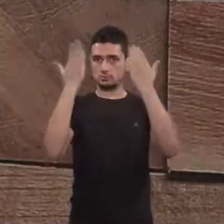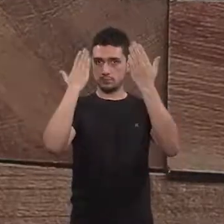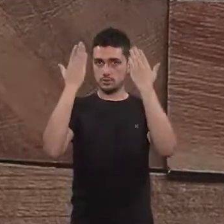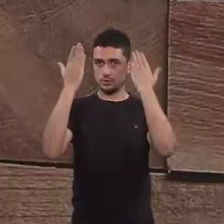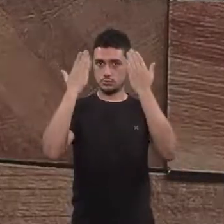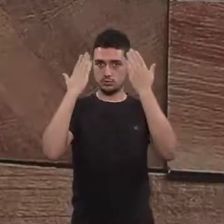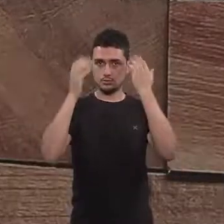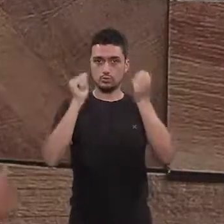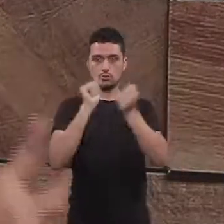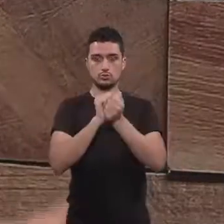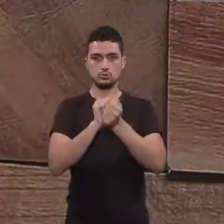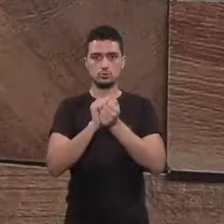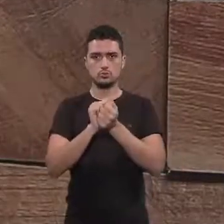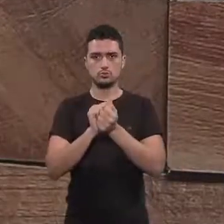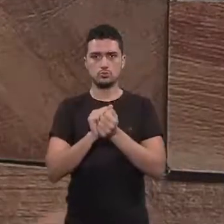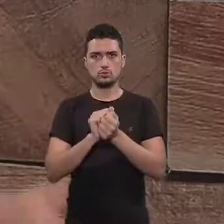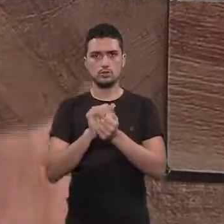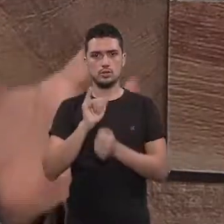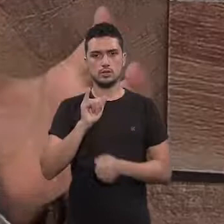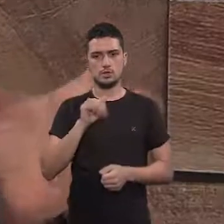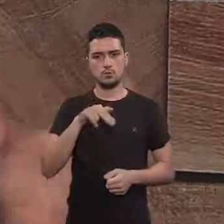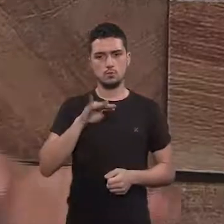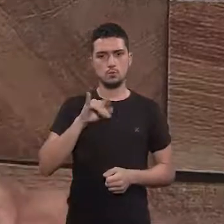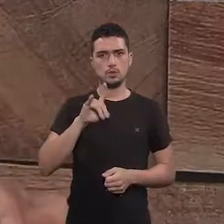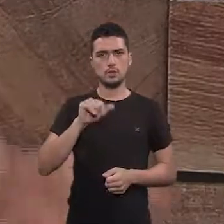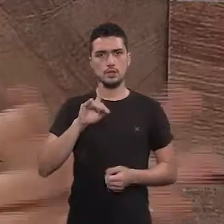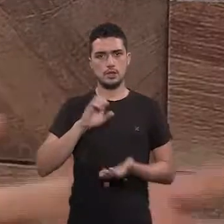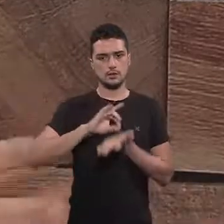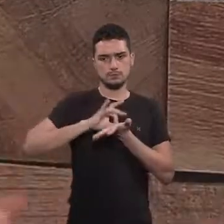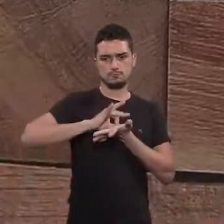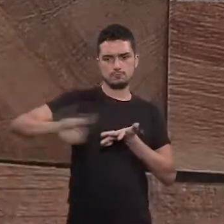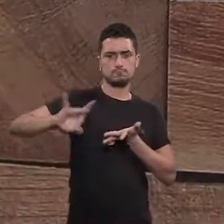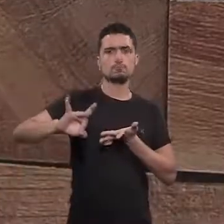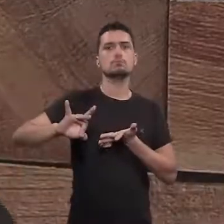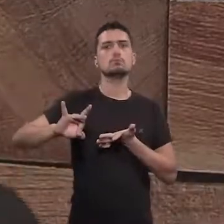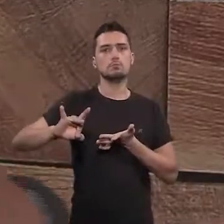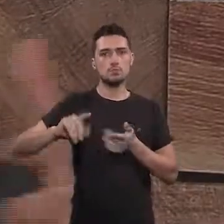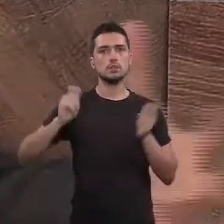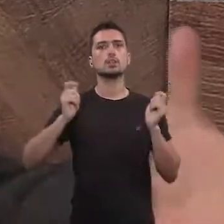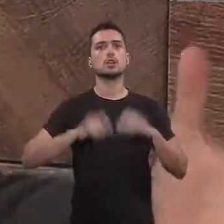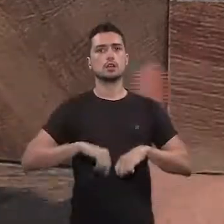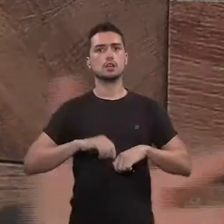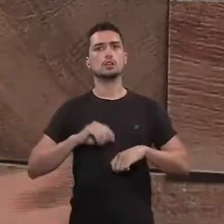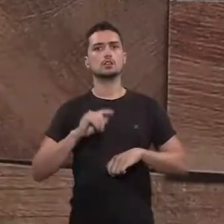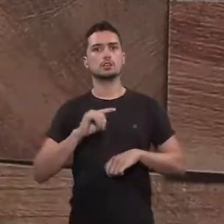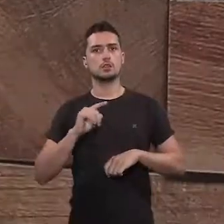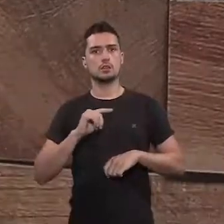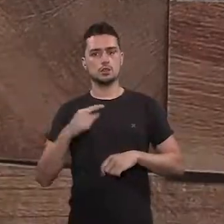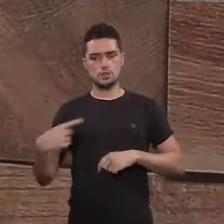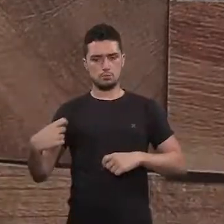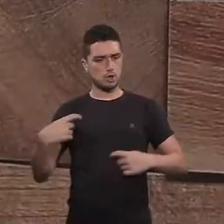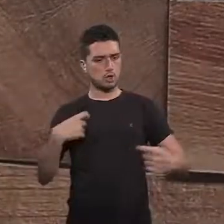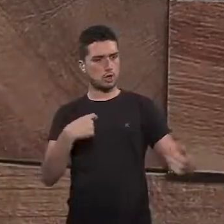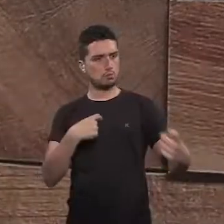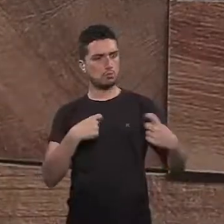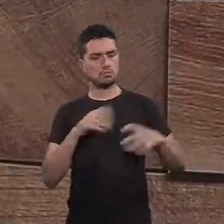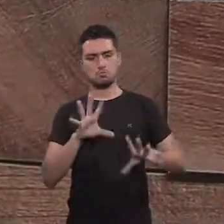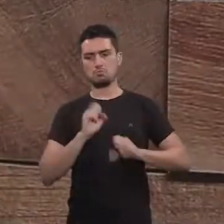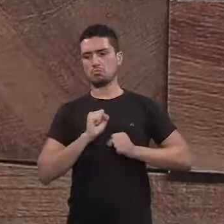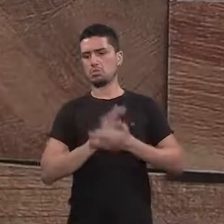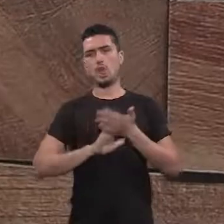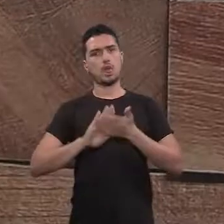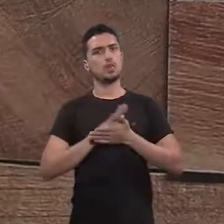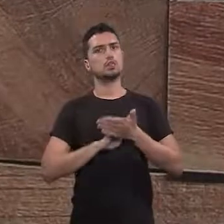psiconeuroimunologia. A sua imunidade se torna mais resistente, se torna mais resistente digamos, ao acesso dos micro-organismos. Então,